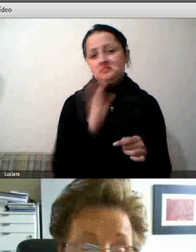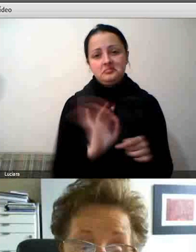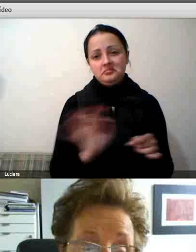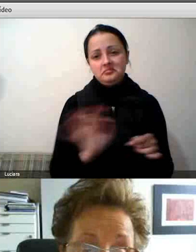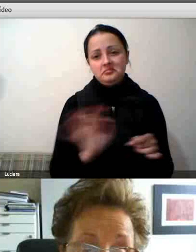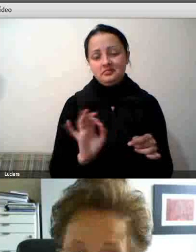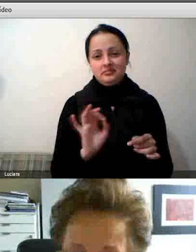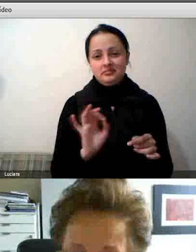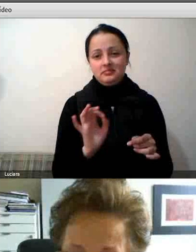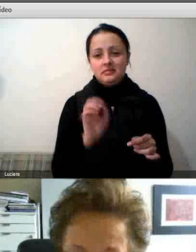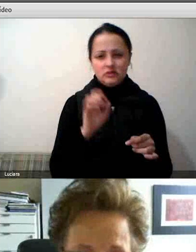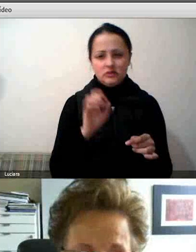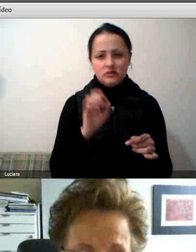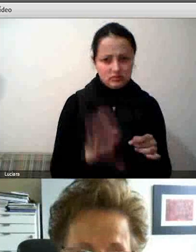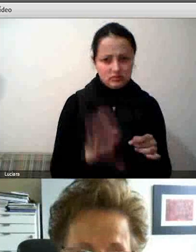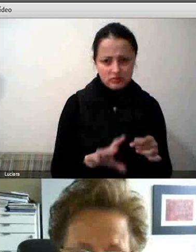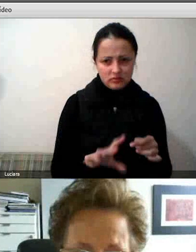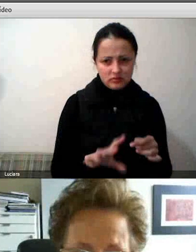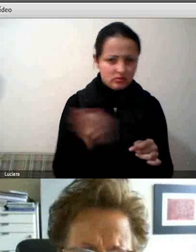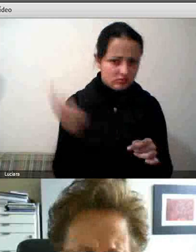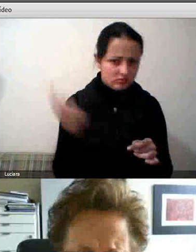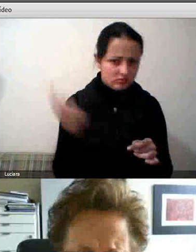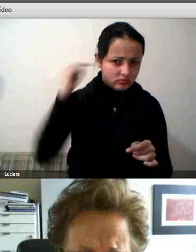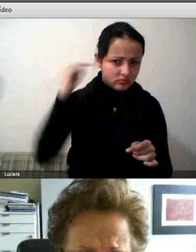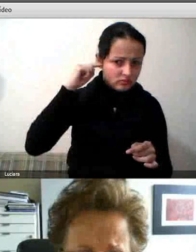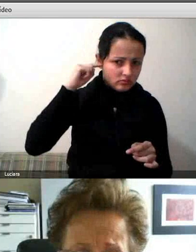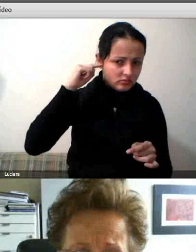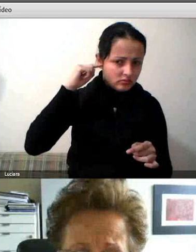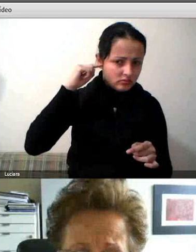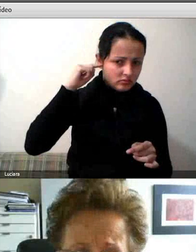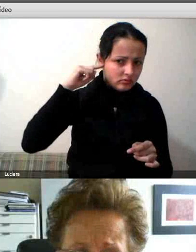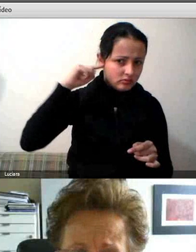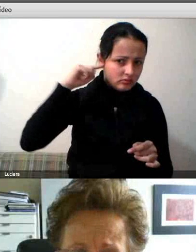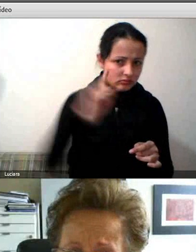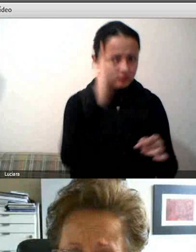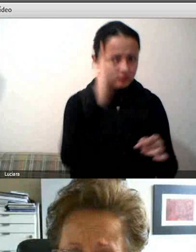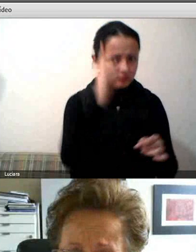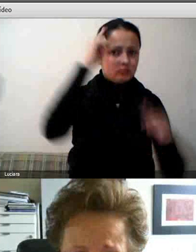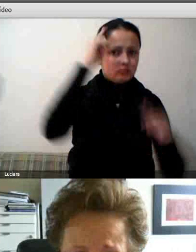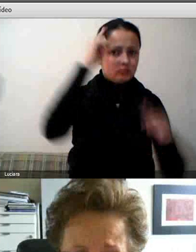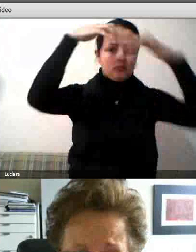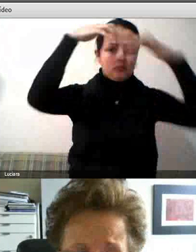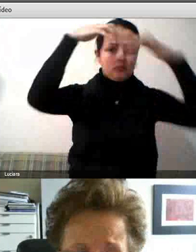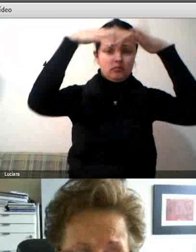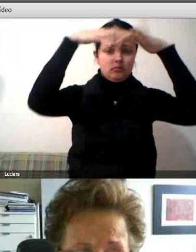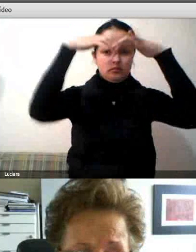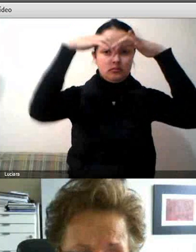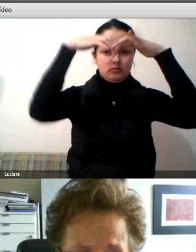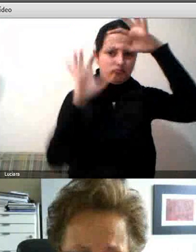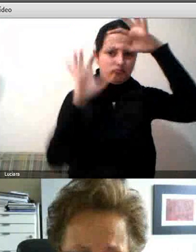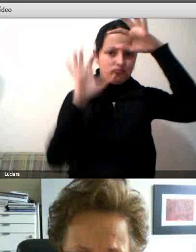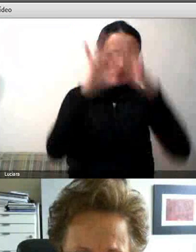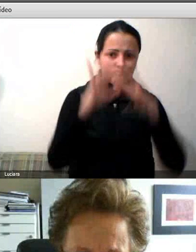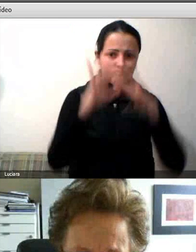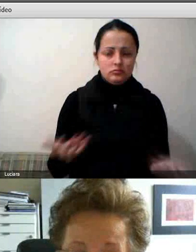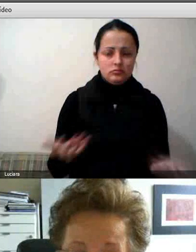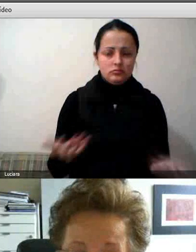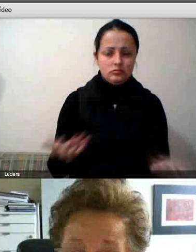tão complexo, vejam só a engrenagem, vejam a complexidade desse ouvido para